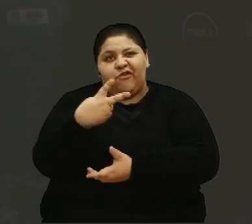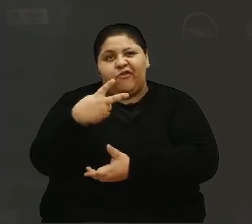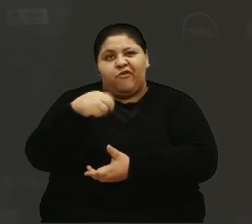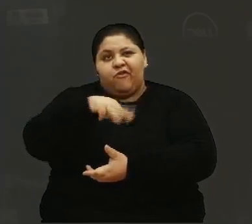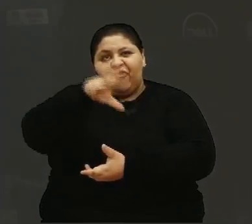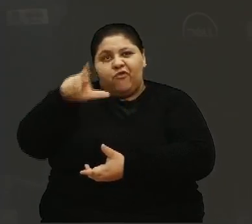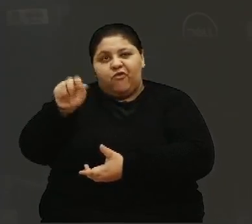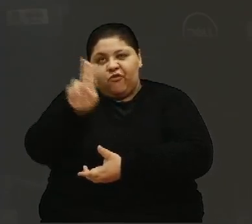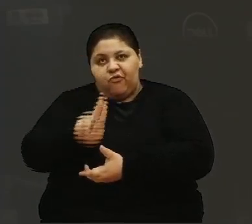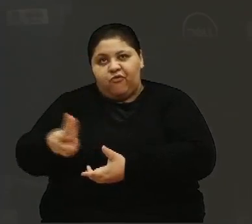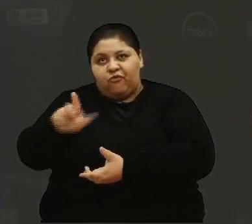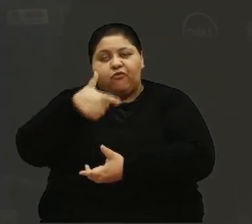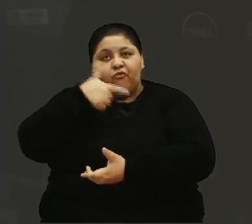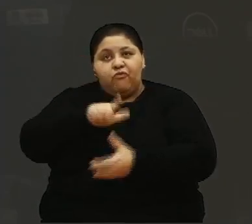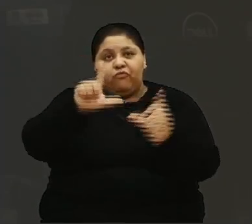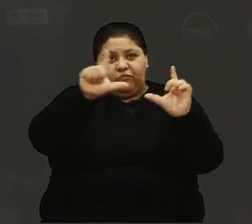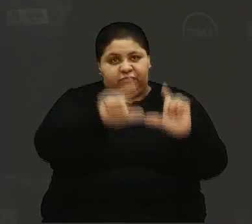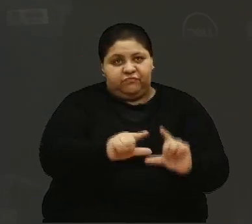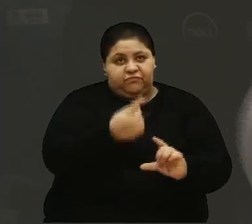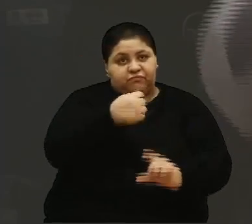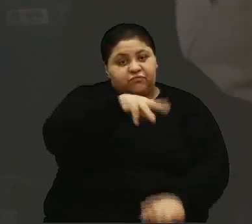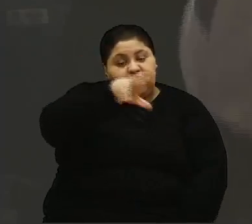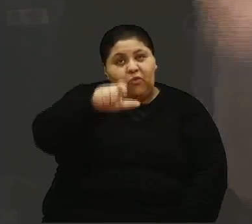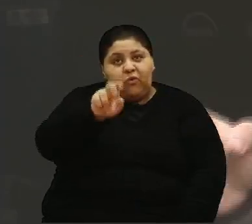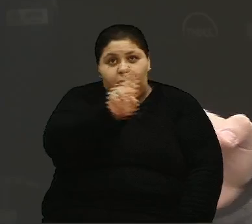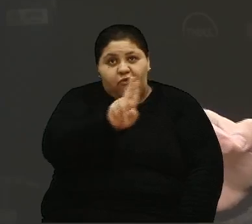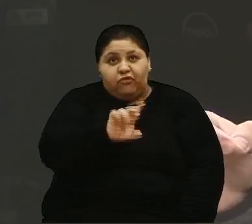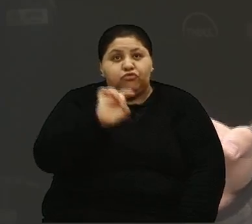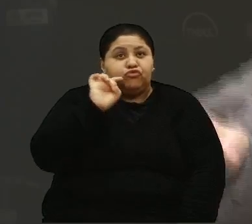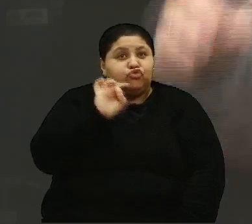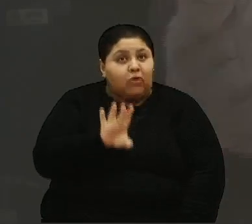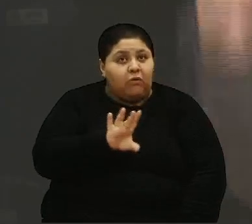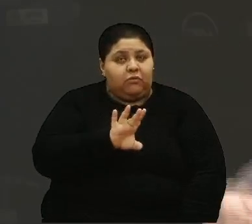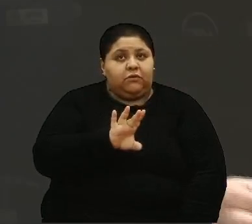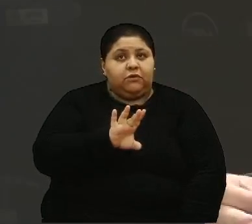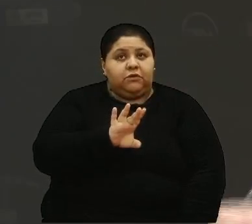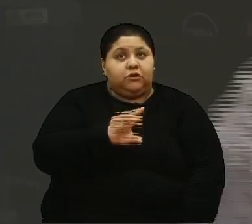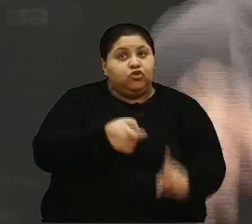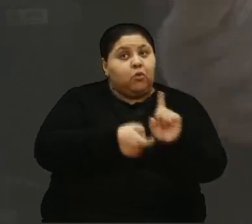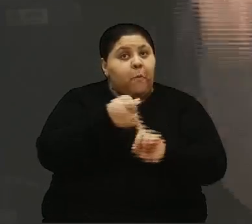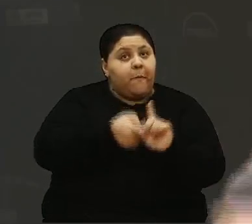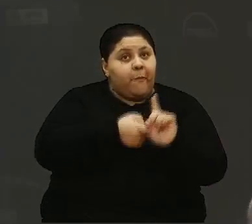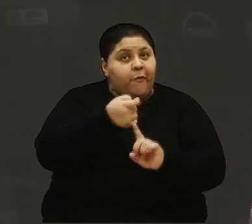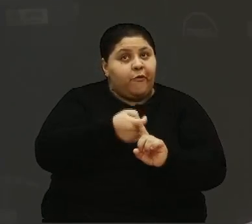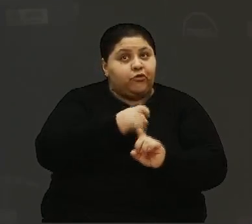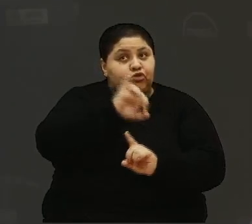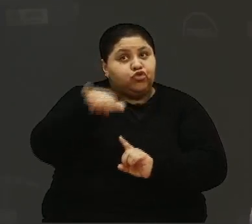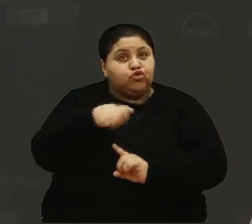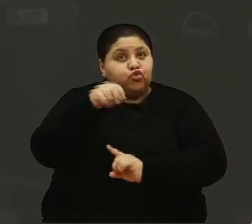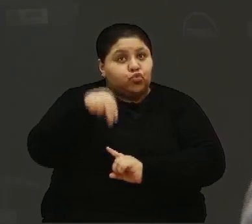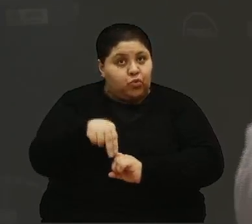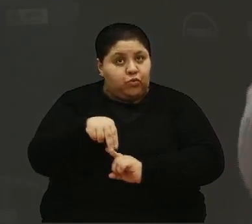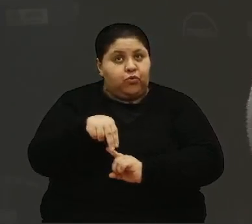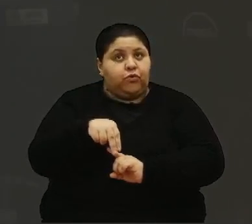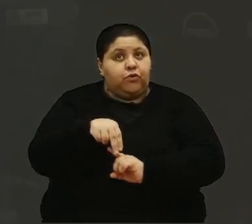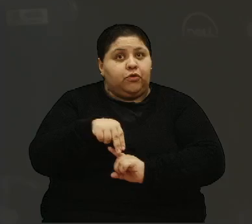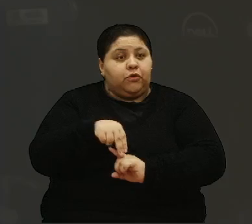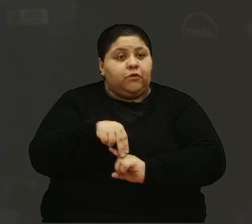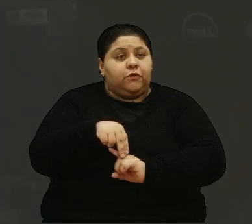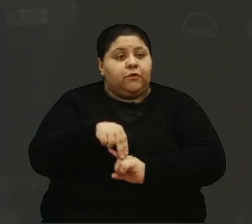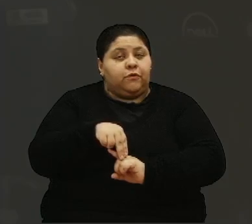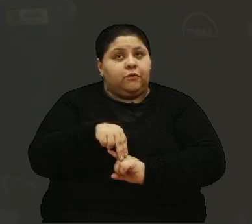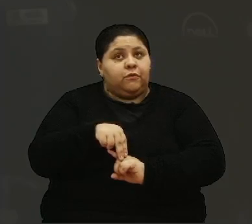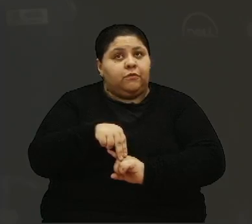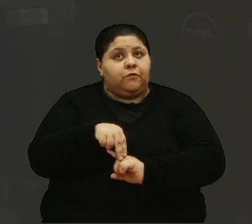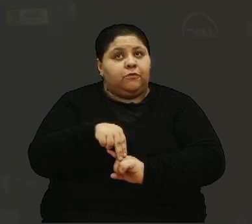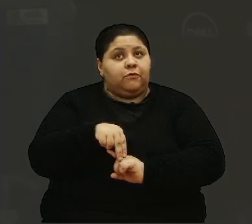de usuários, nós conseguimos reduzir 1 milhão de usuários somente no mês de junho. Uma parte, vereador.